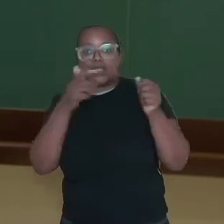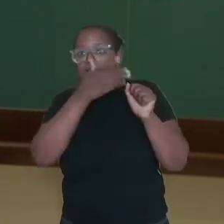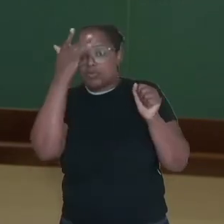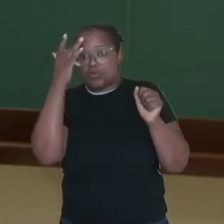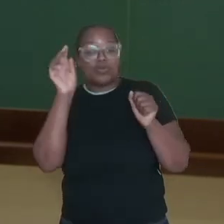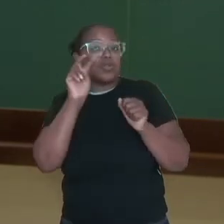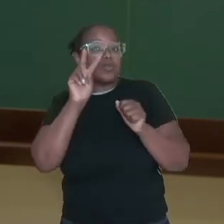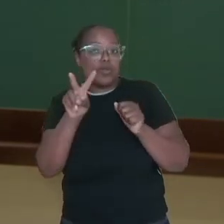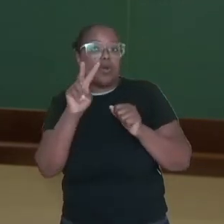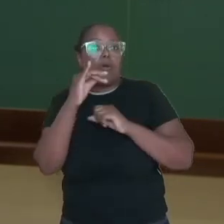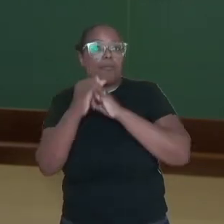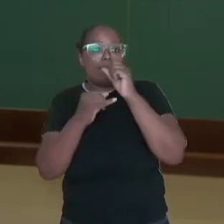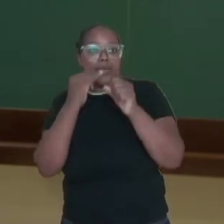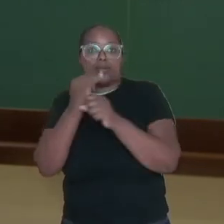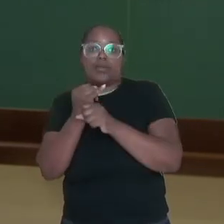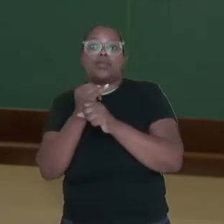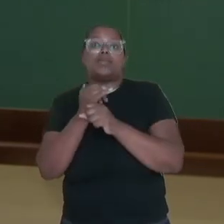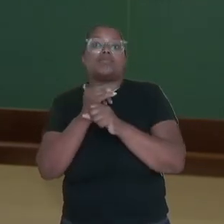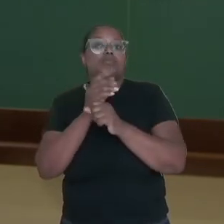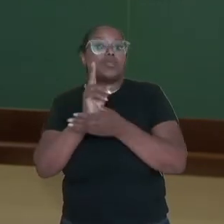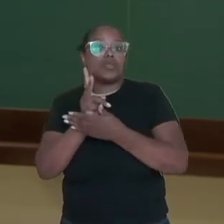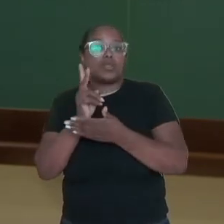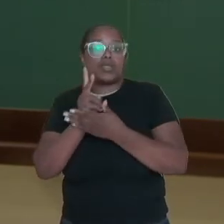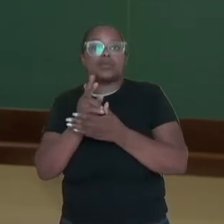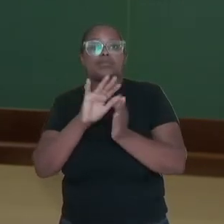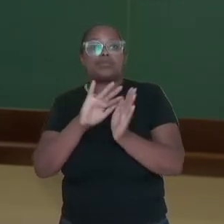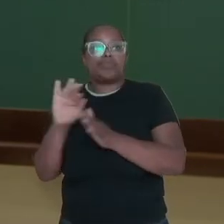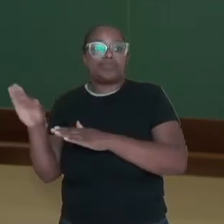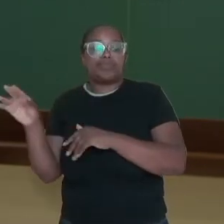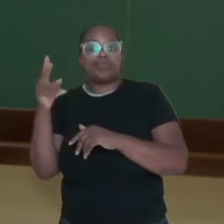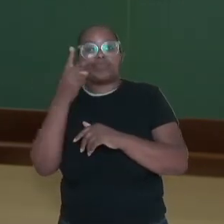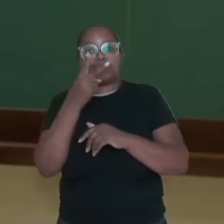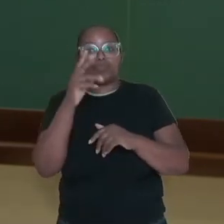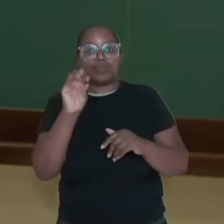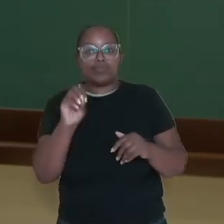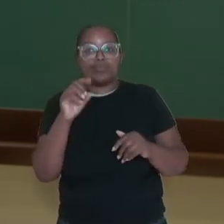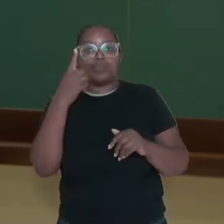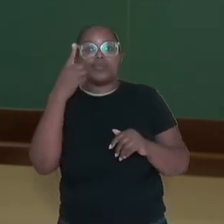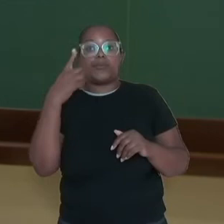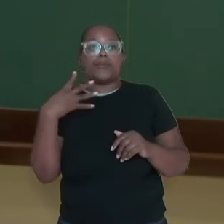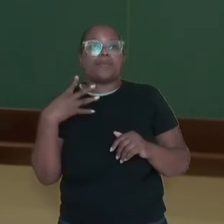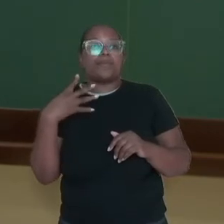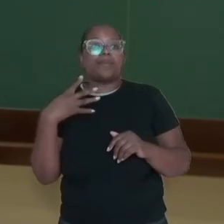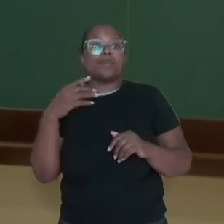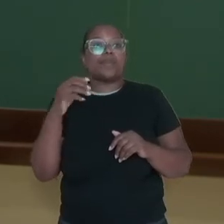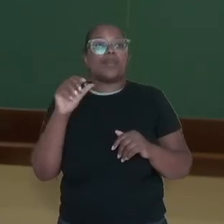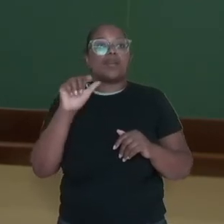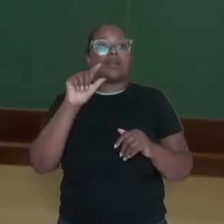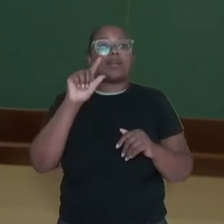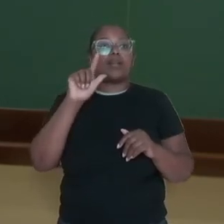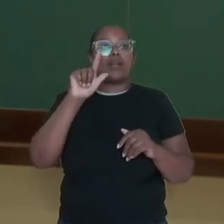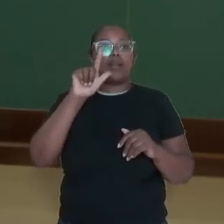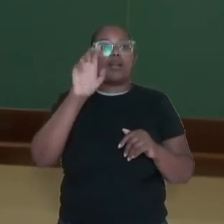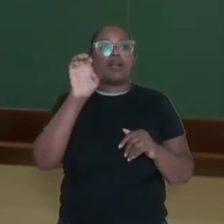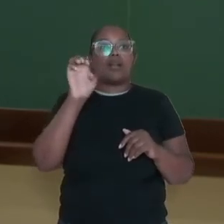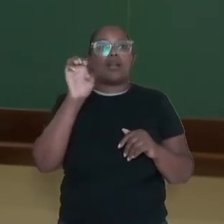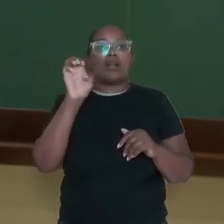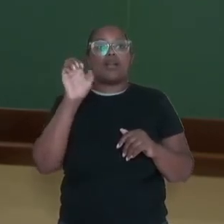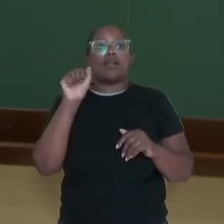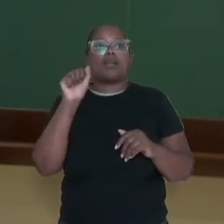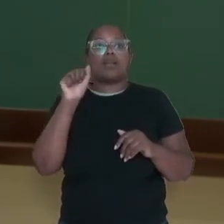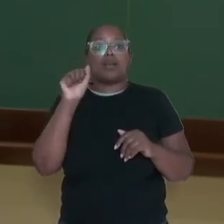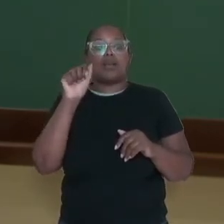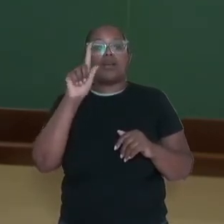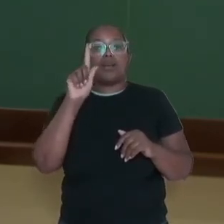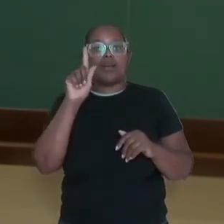um evento de jogo eletrônico. 2014, né, o League of Legends World